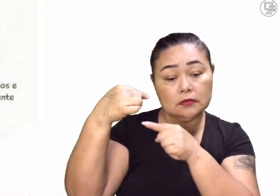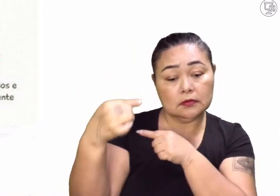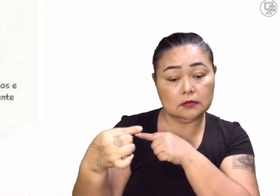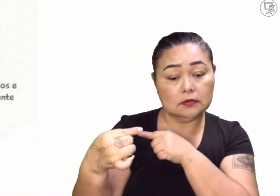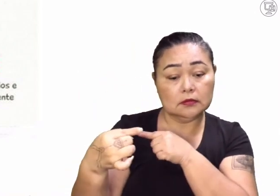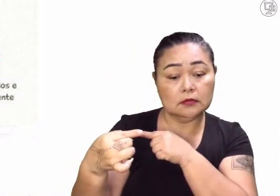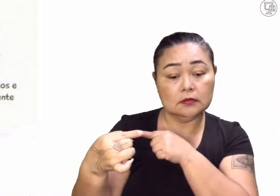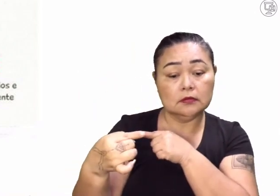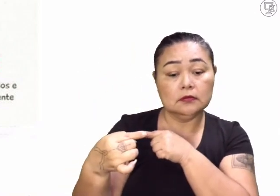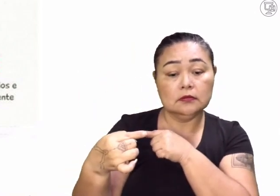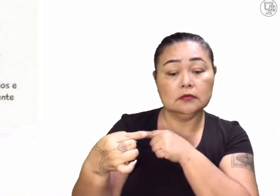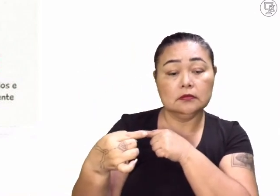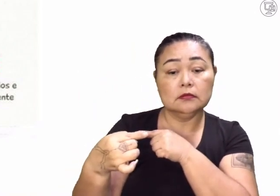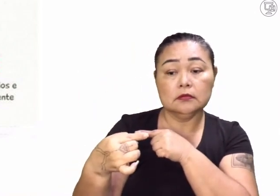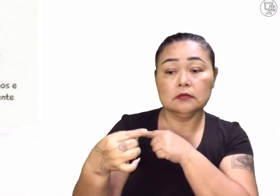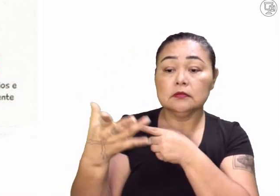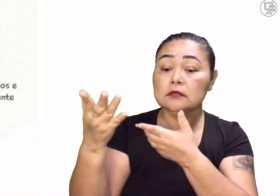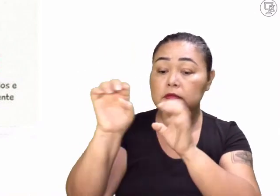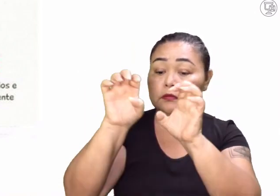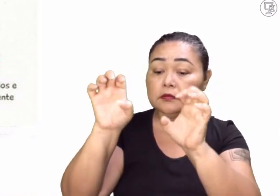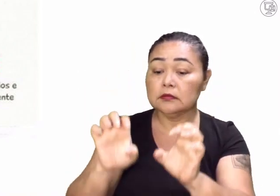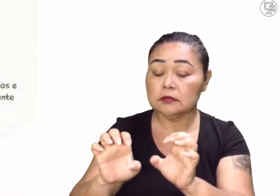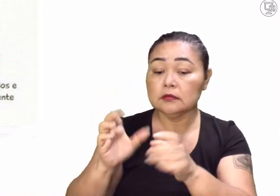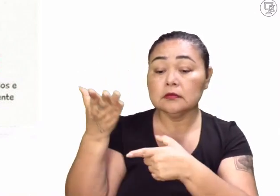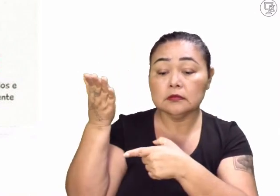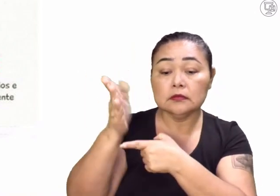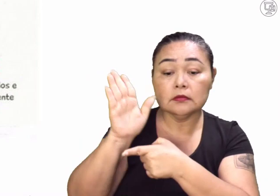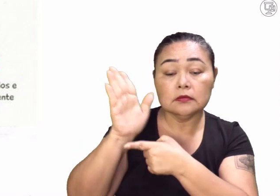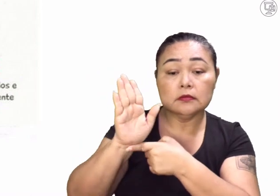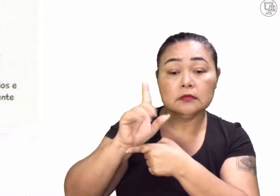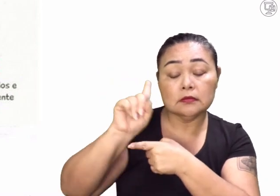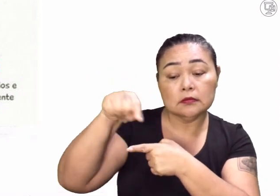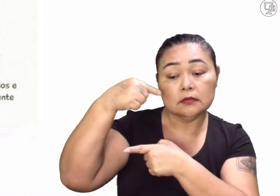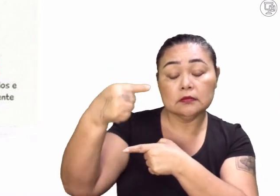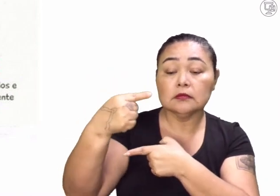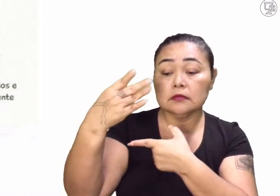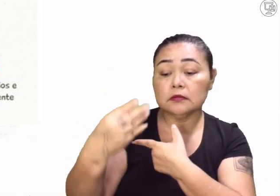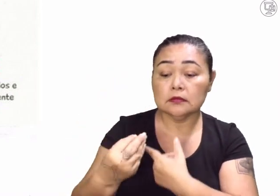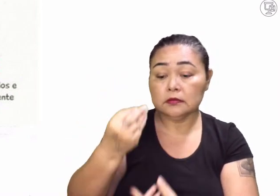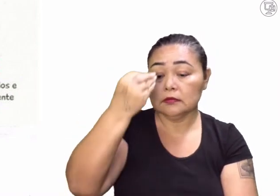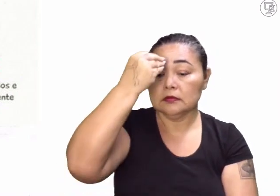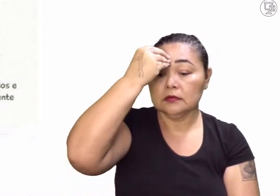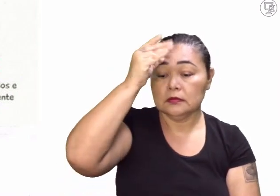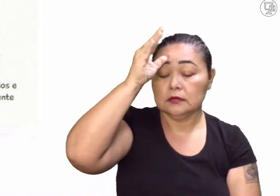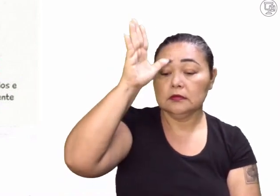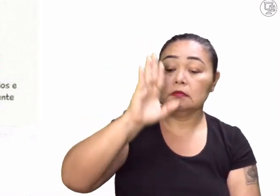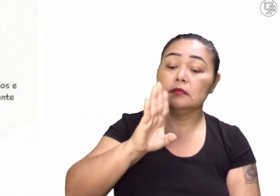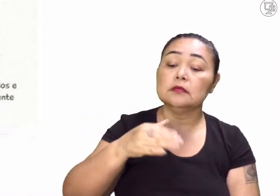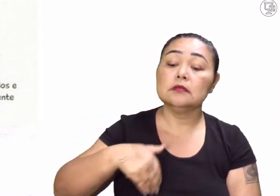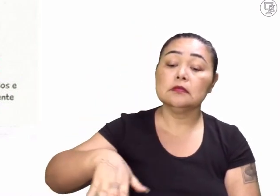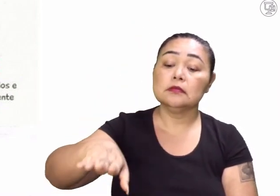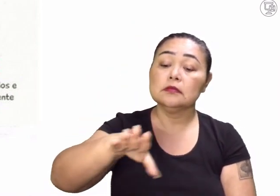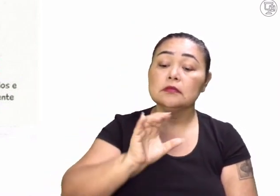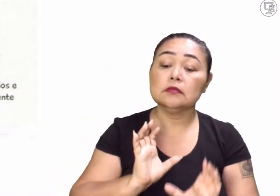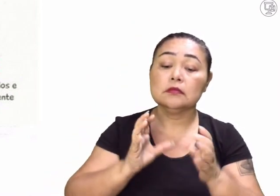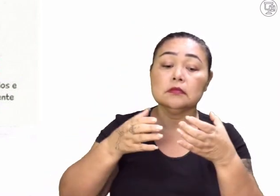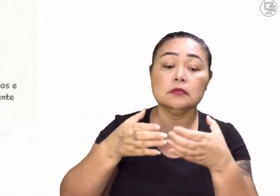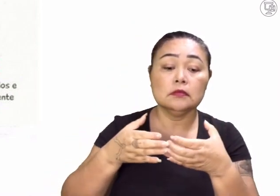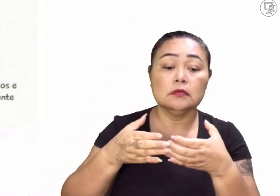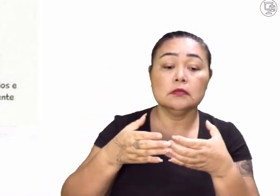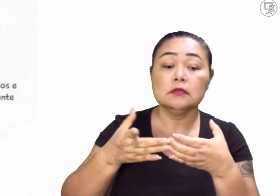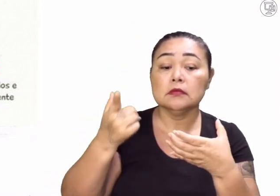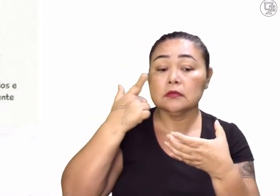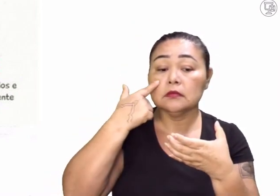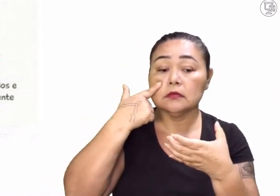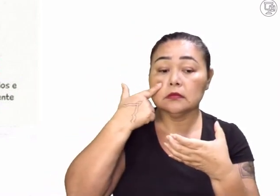depois essa estrutura e auxiliá-lo aí para a questão do conhecimento sobre bacias hidrográficas. Aí a gente verifica